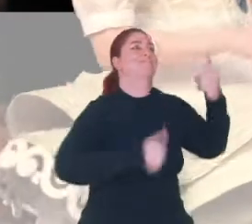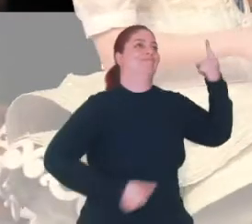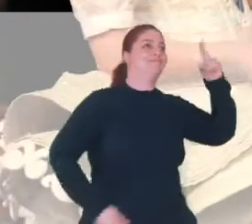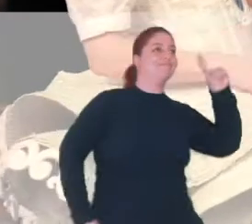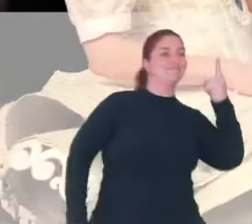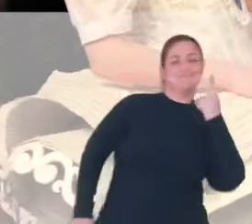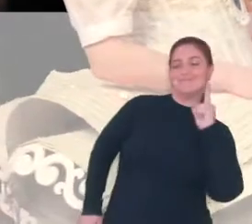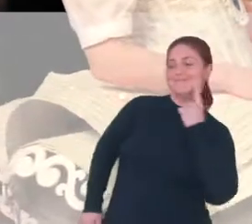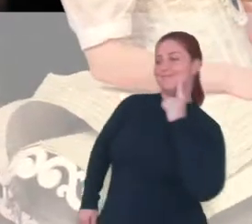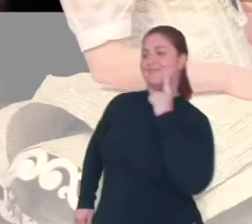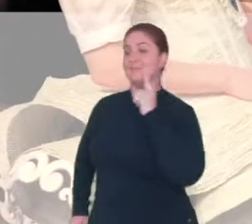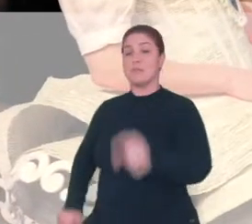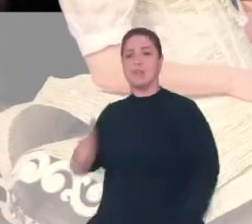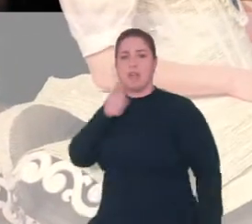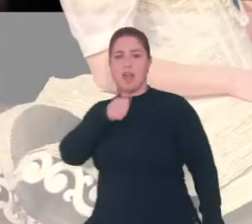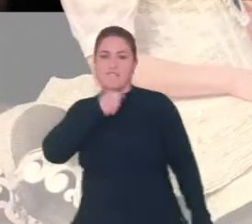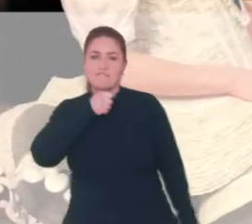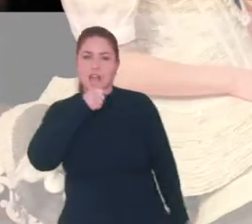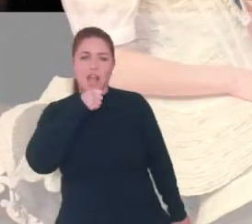Seu Coati!